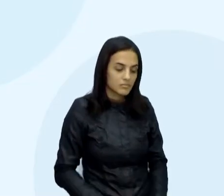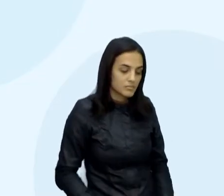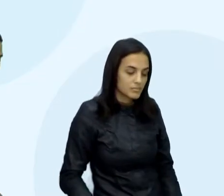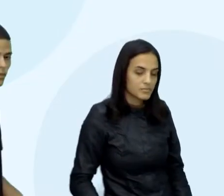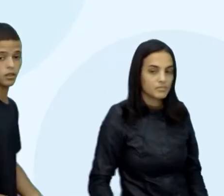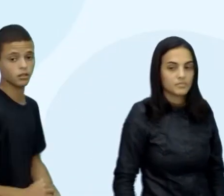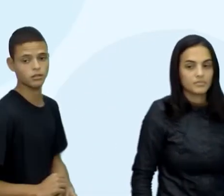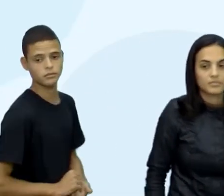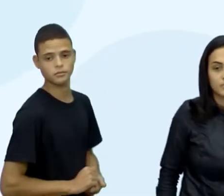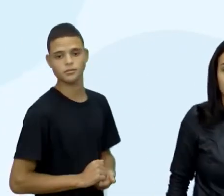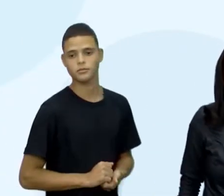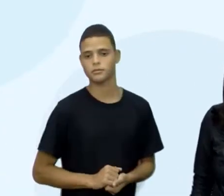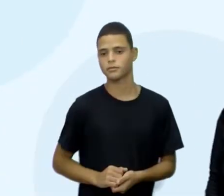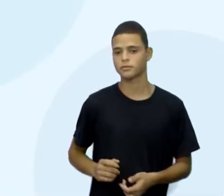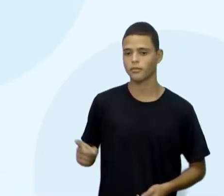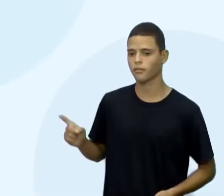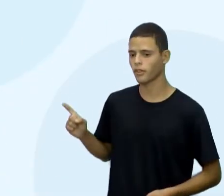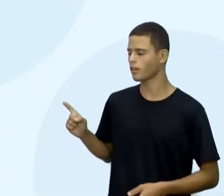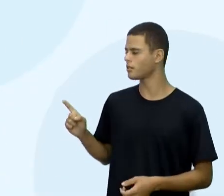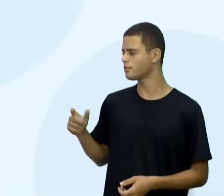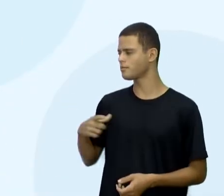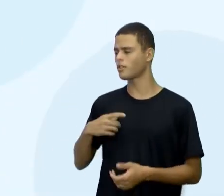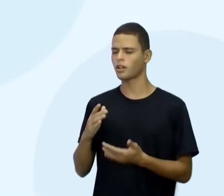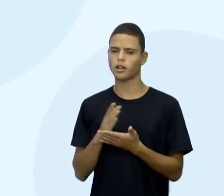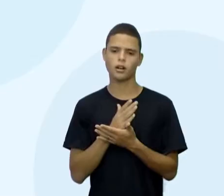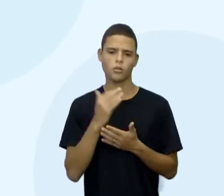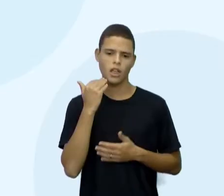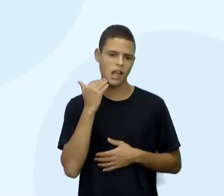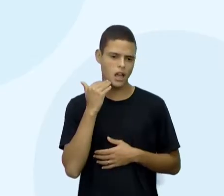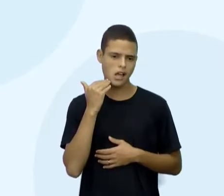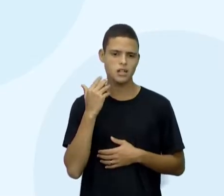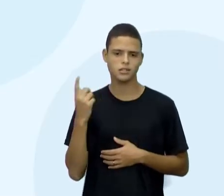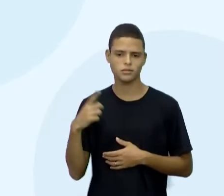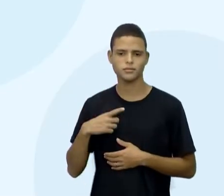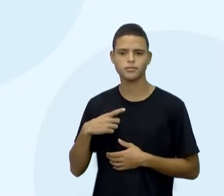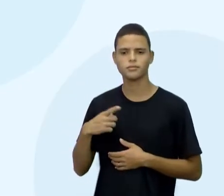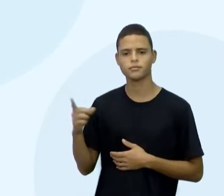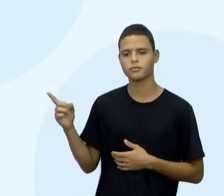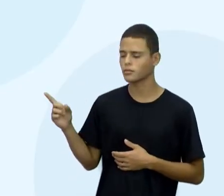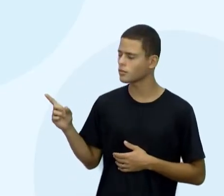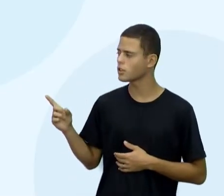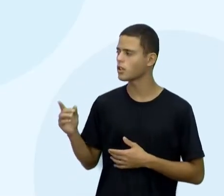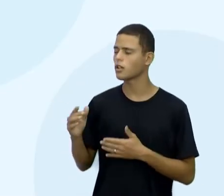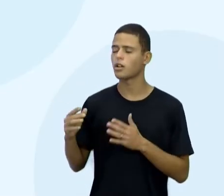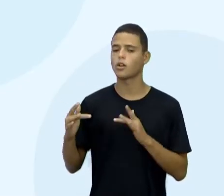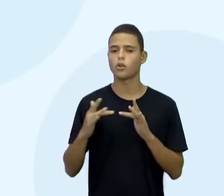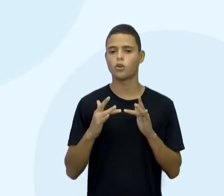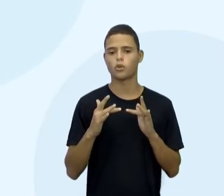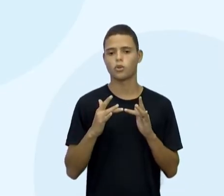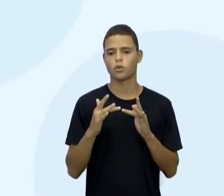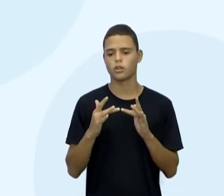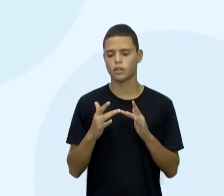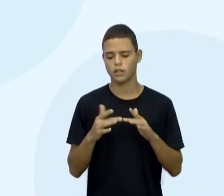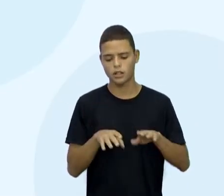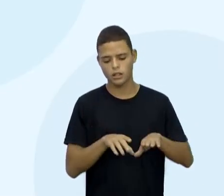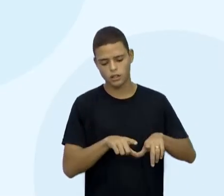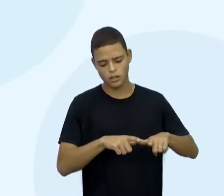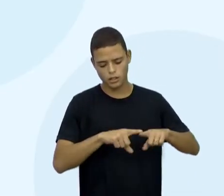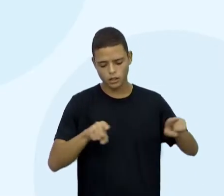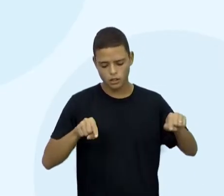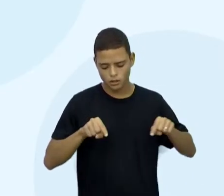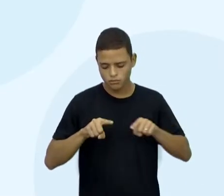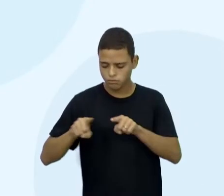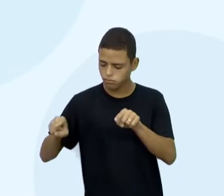as bordas, elas são muito danificadas, né, principalmente aí com o contato entre as placas, né? A gente até ensinou